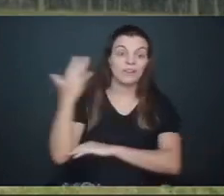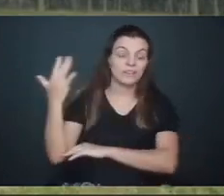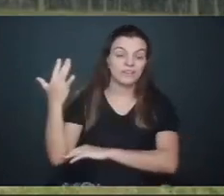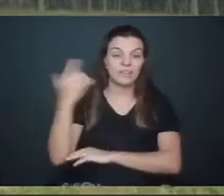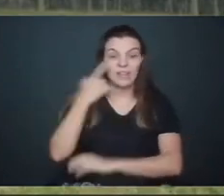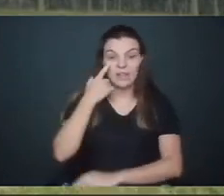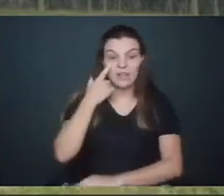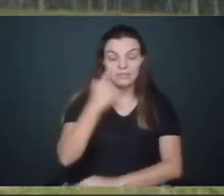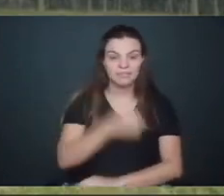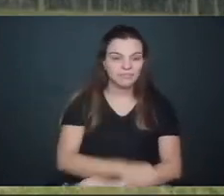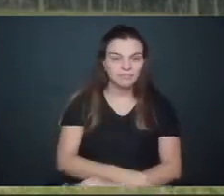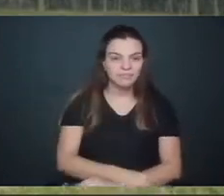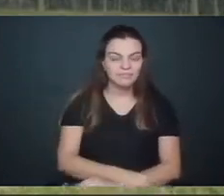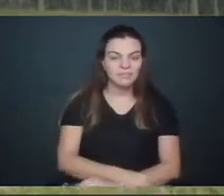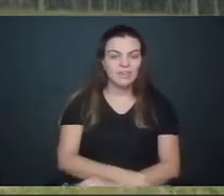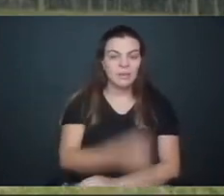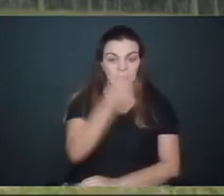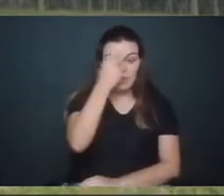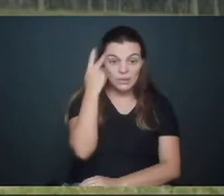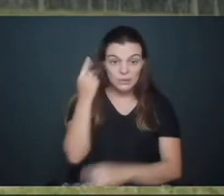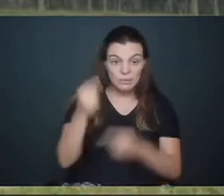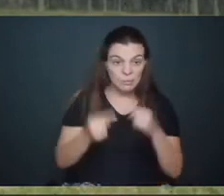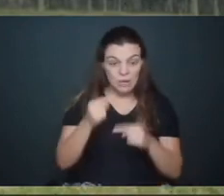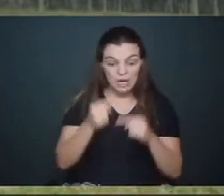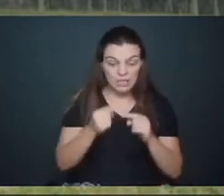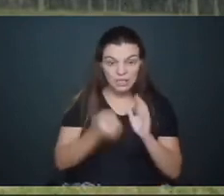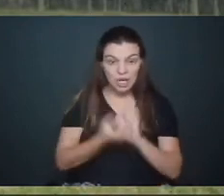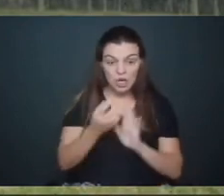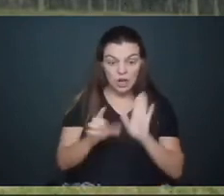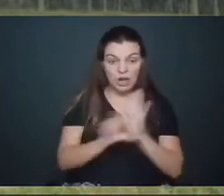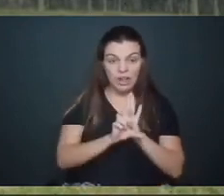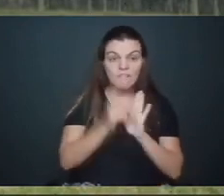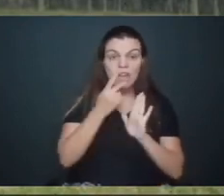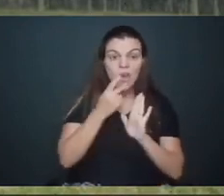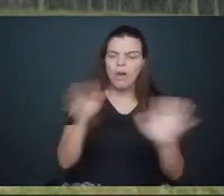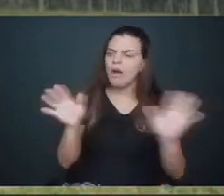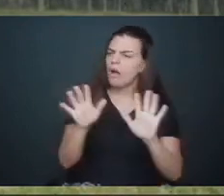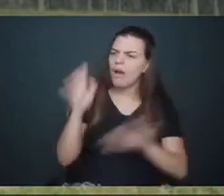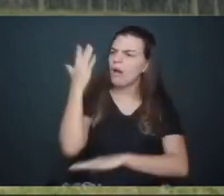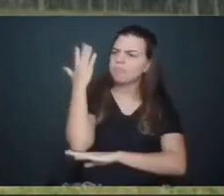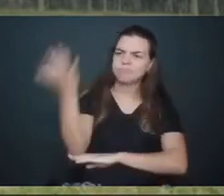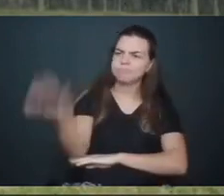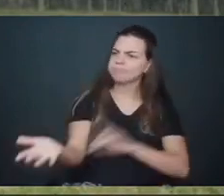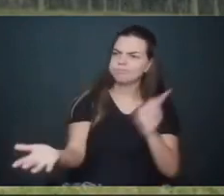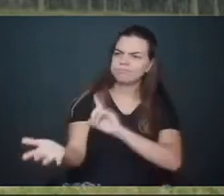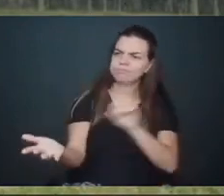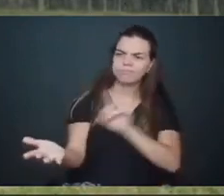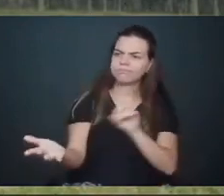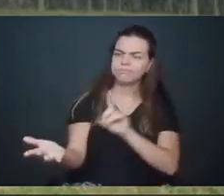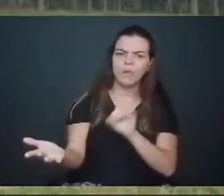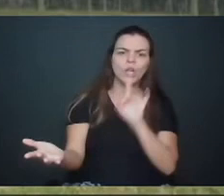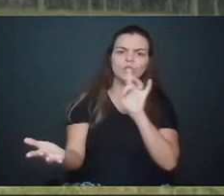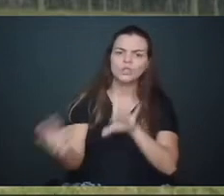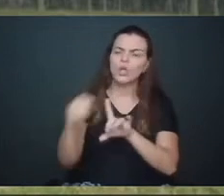que legislaram até hoje dizem não derrube. Eles chegam a dizer assim, ó, só pode colher no mês tal para